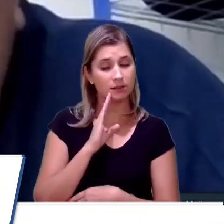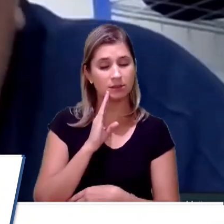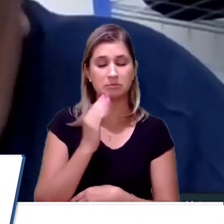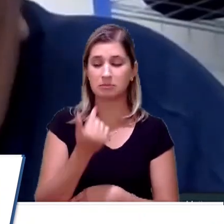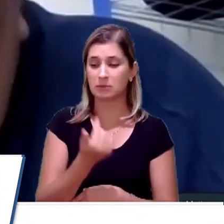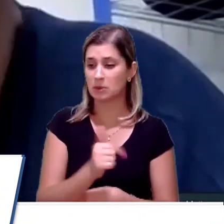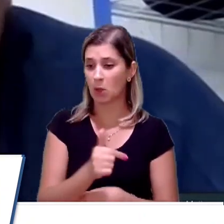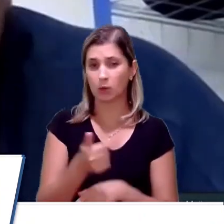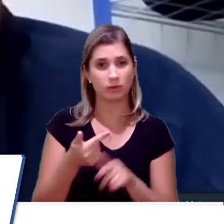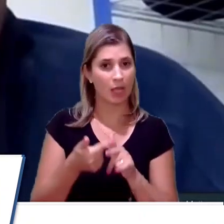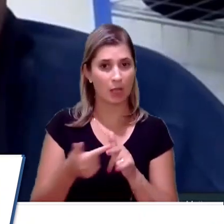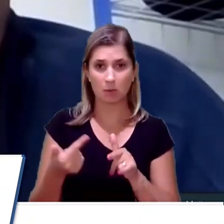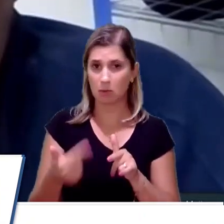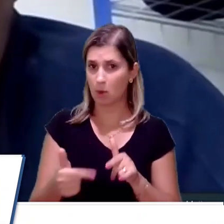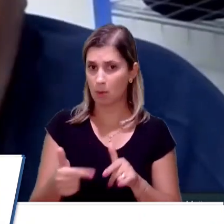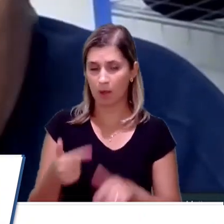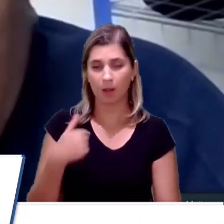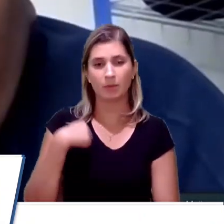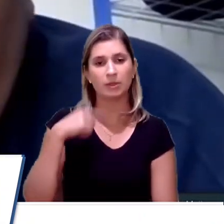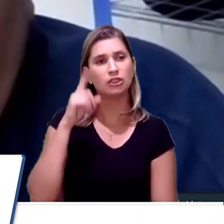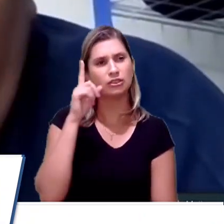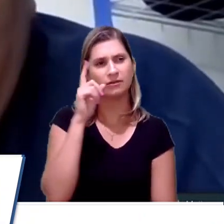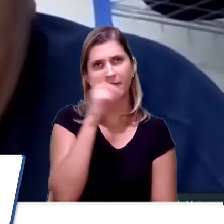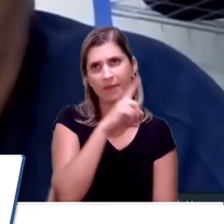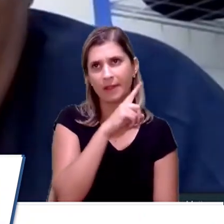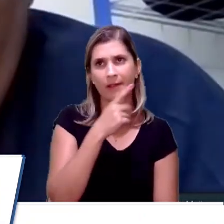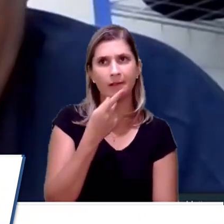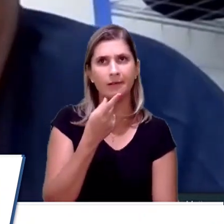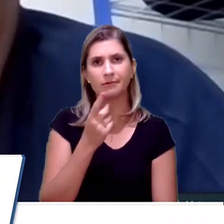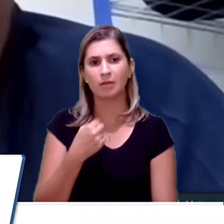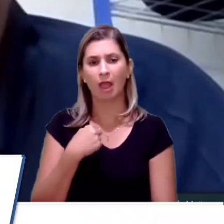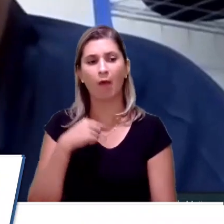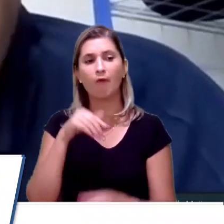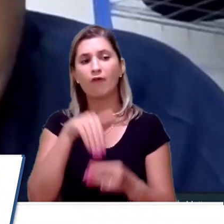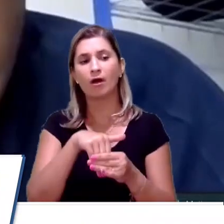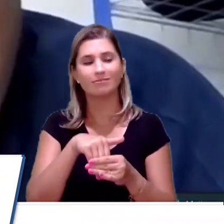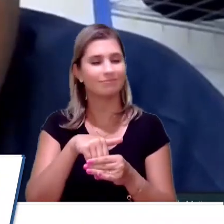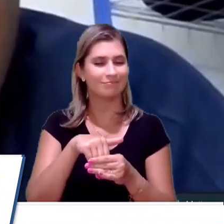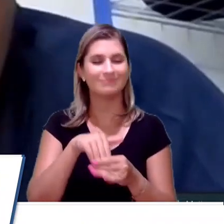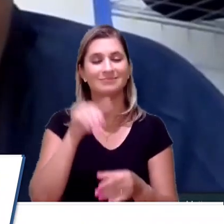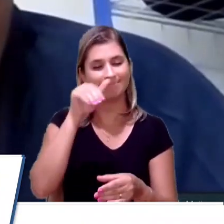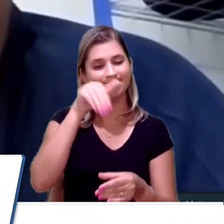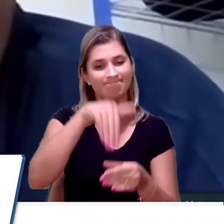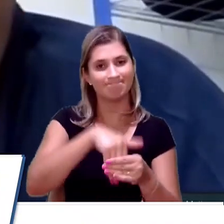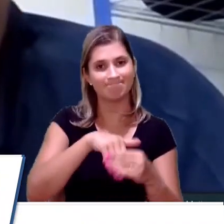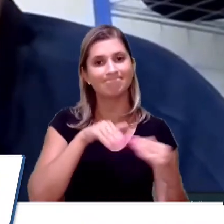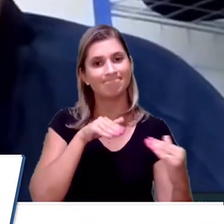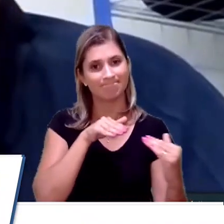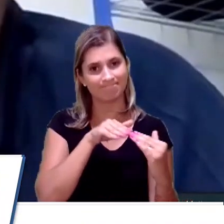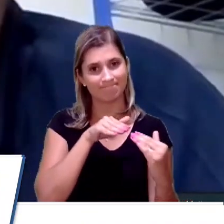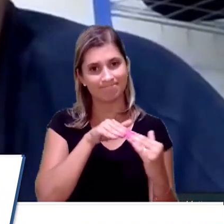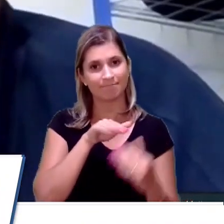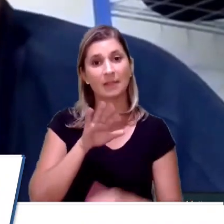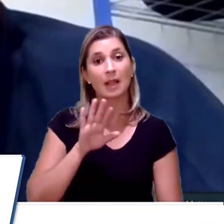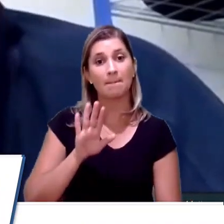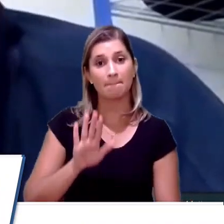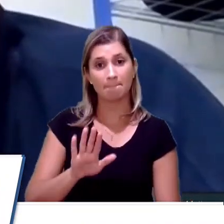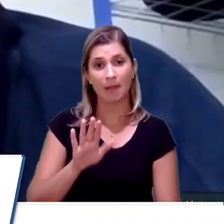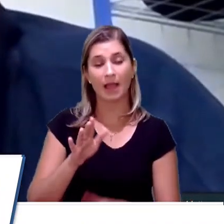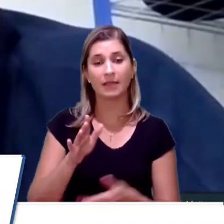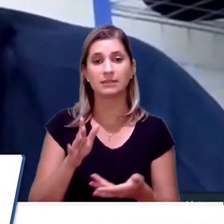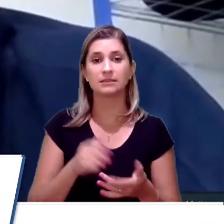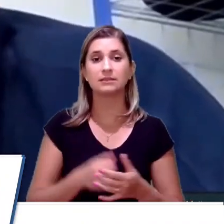tenho dificuldade nenhuma em votar favoravelmente. Mas que esse rompimento